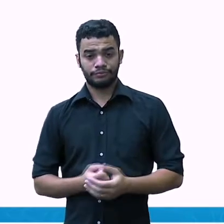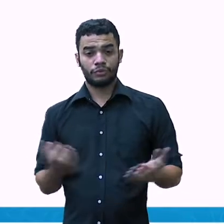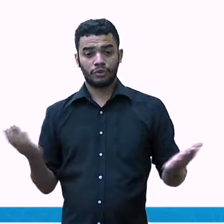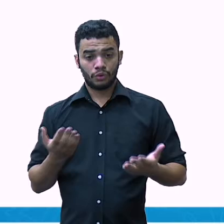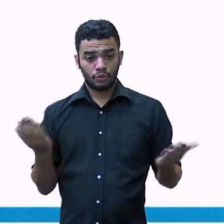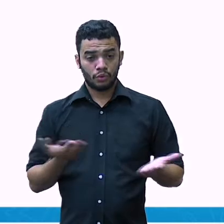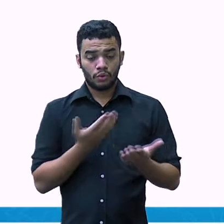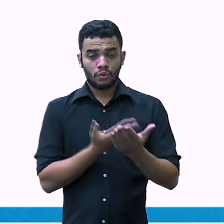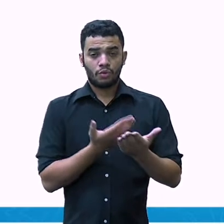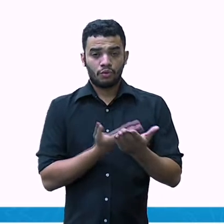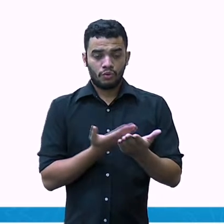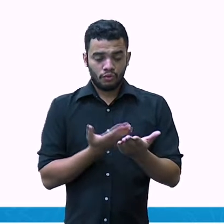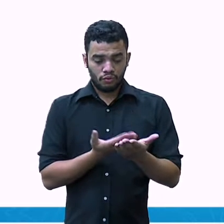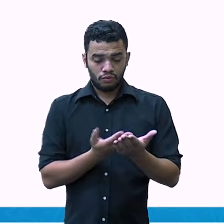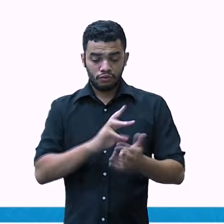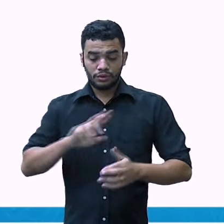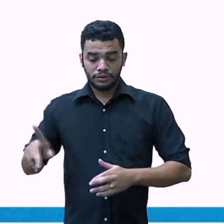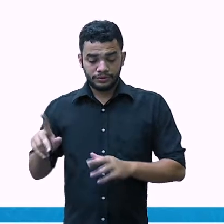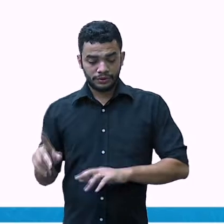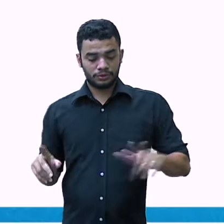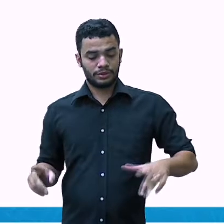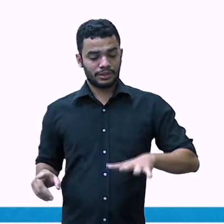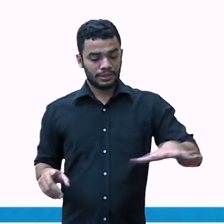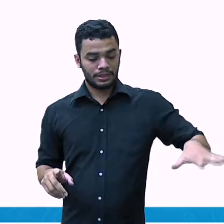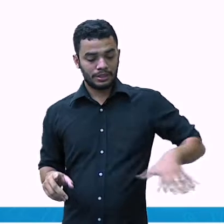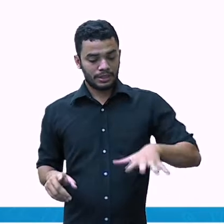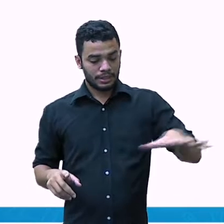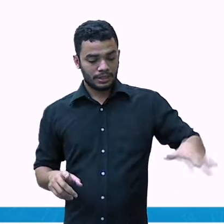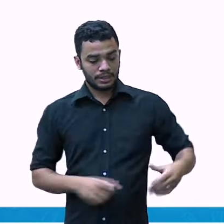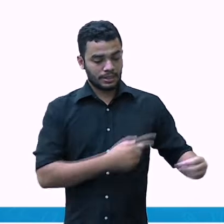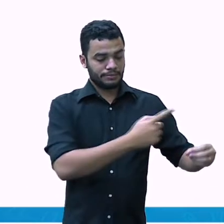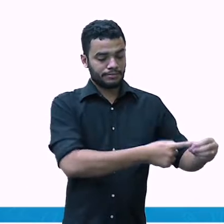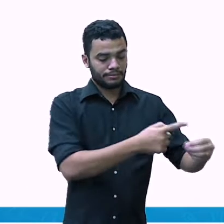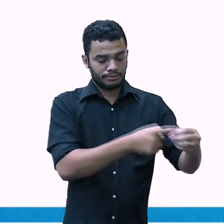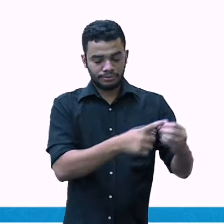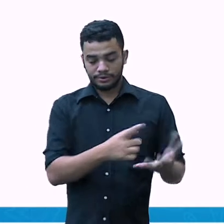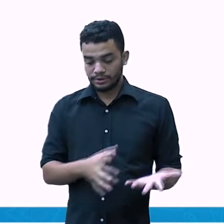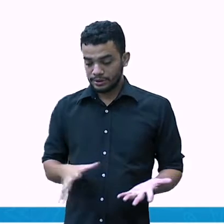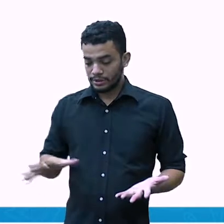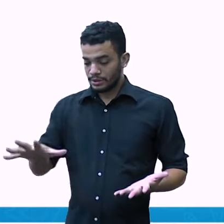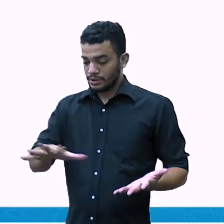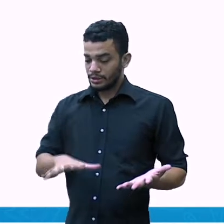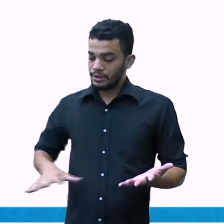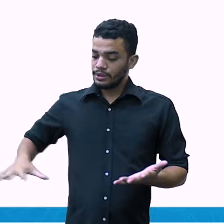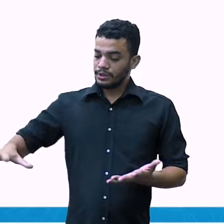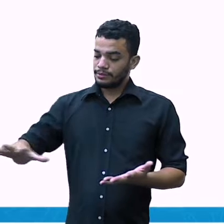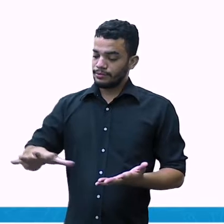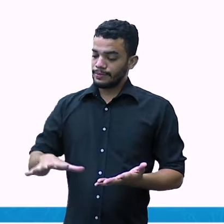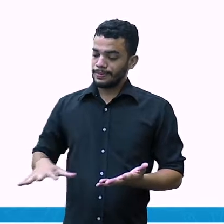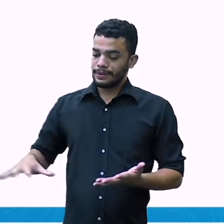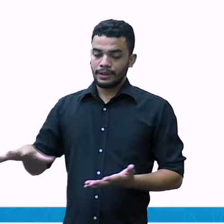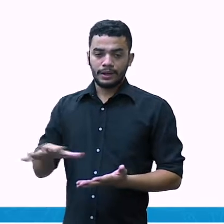urbana e zona rural. Então, vamos destacar juntos aqui esta palavra